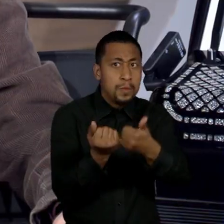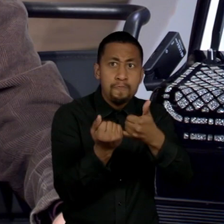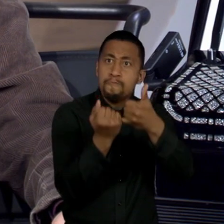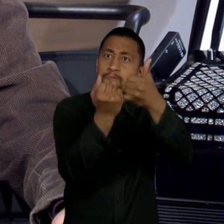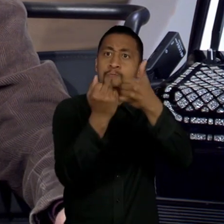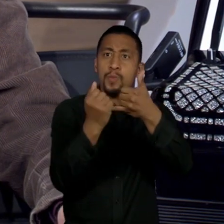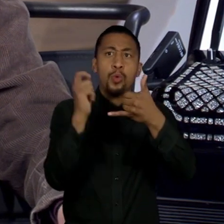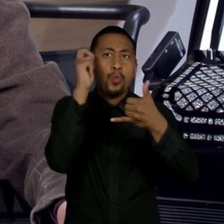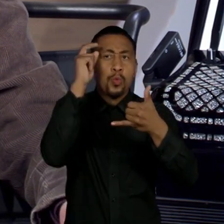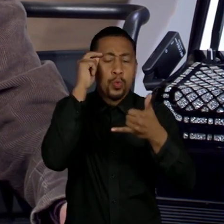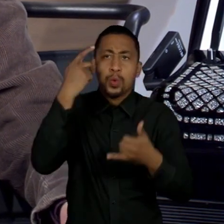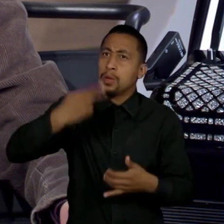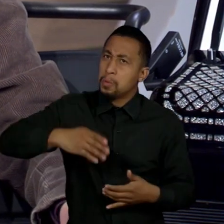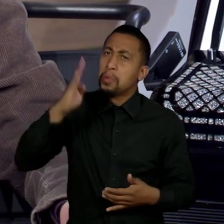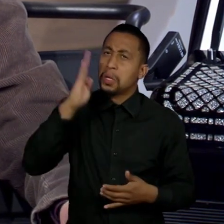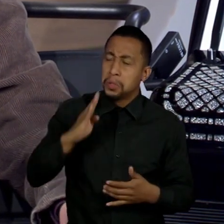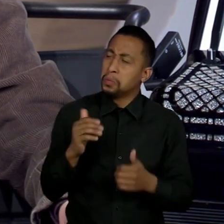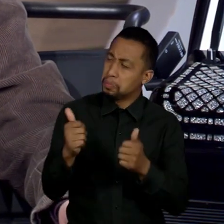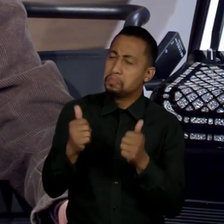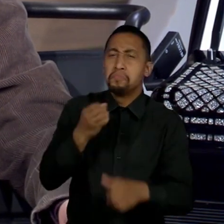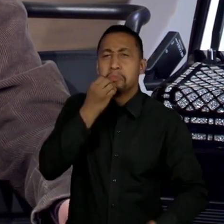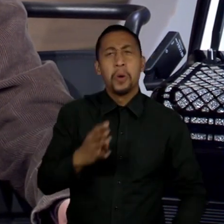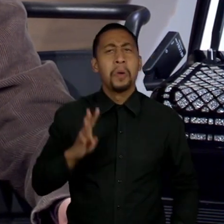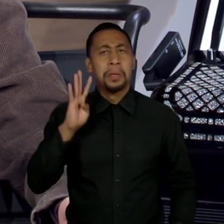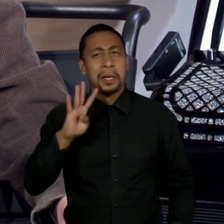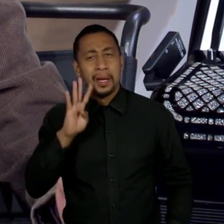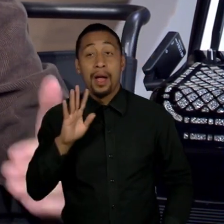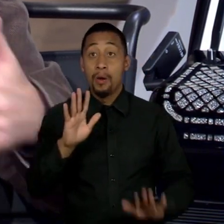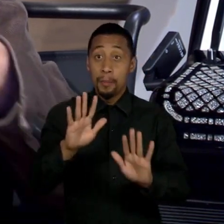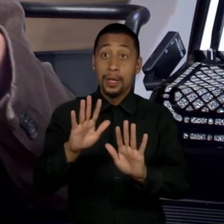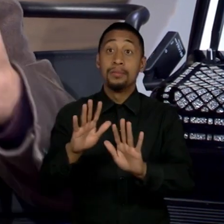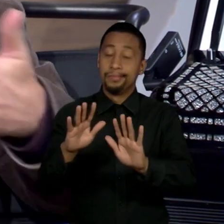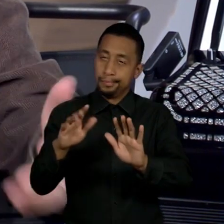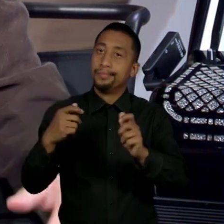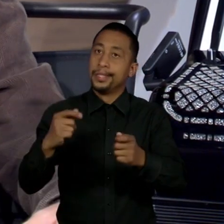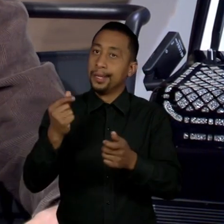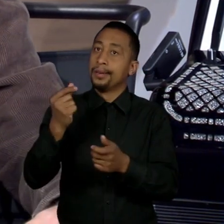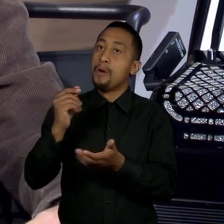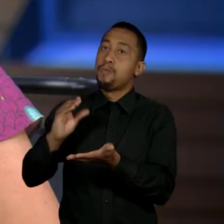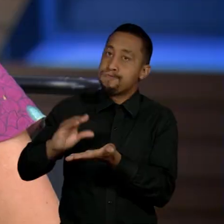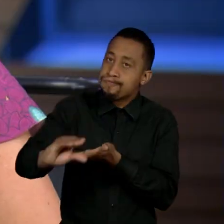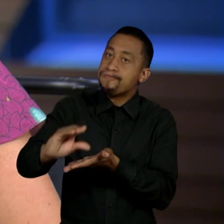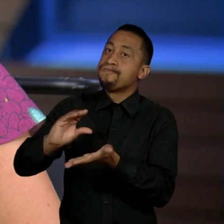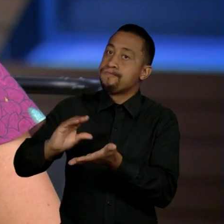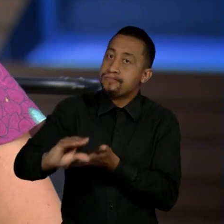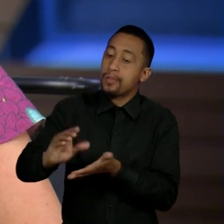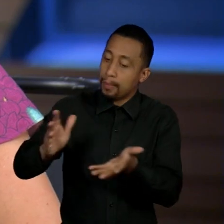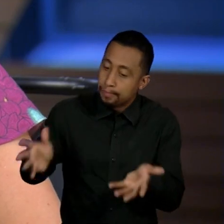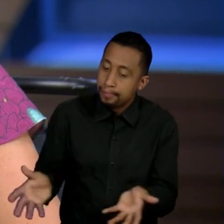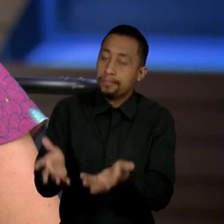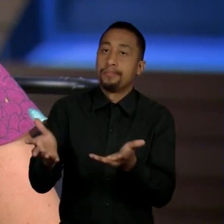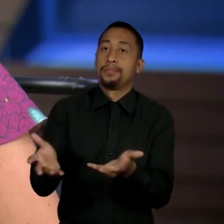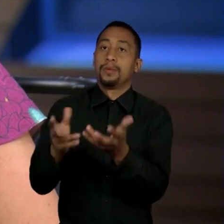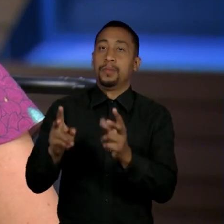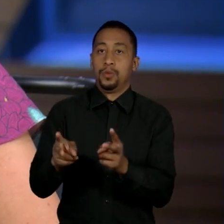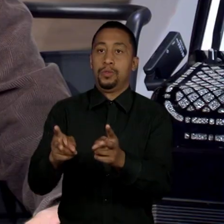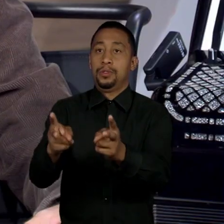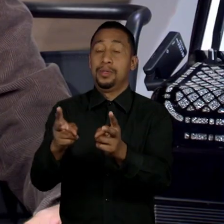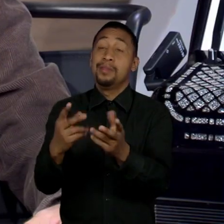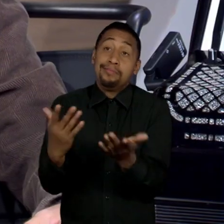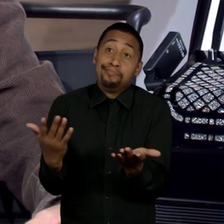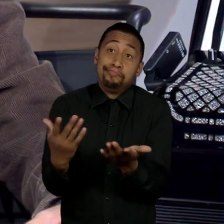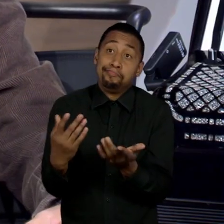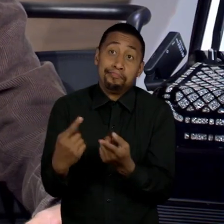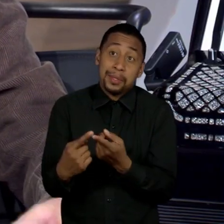cultural e material, é bom, é legal, mas precisamos também ter investimento em políticas públicas, porque é aquela coisa, em